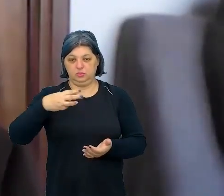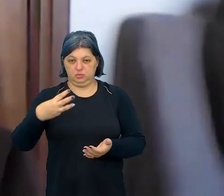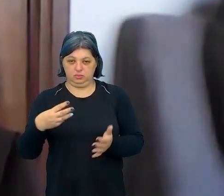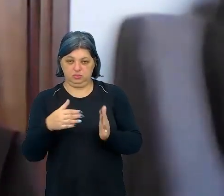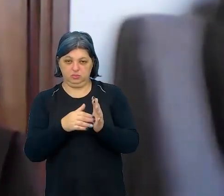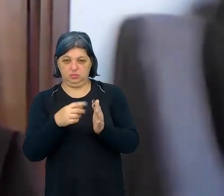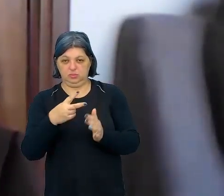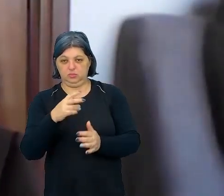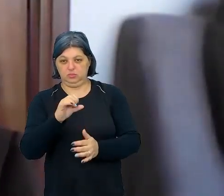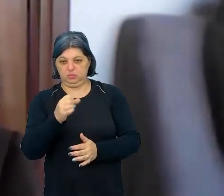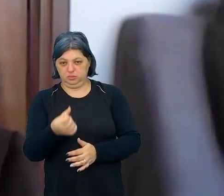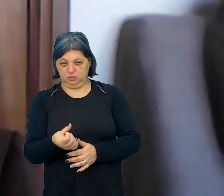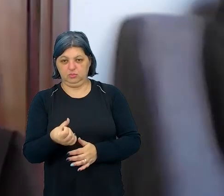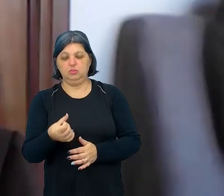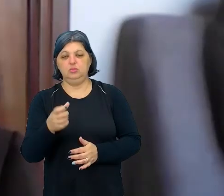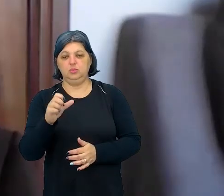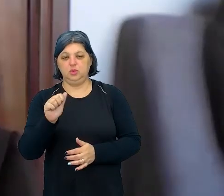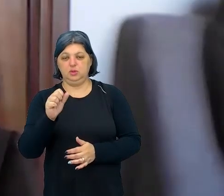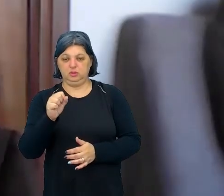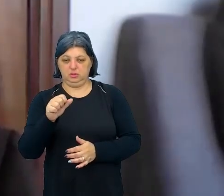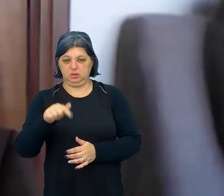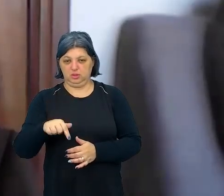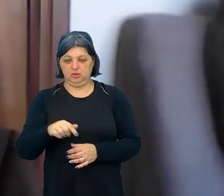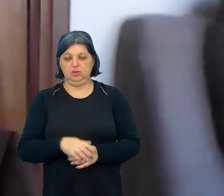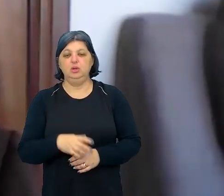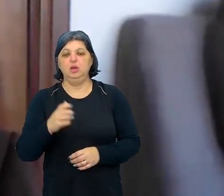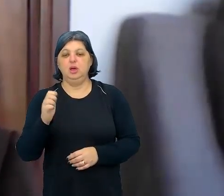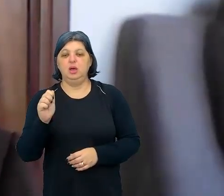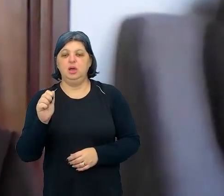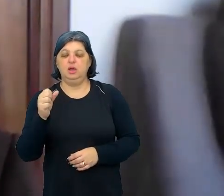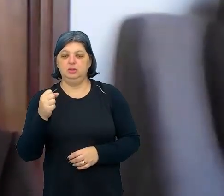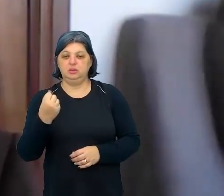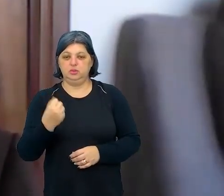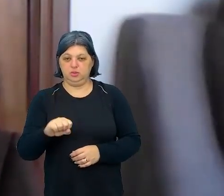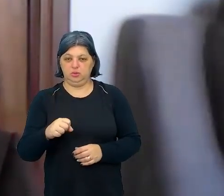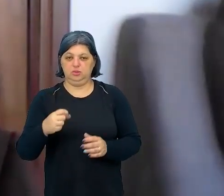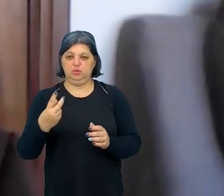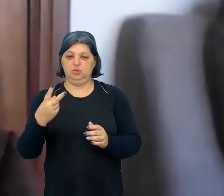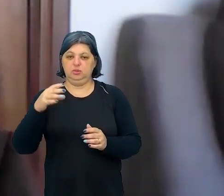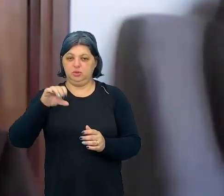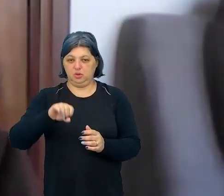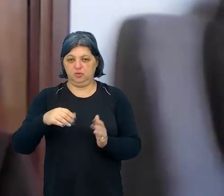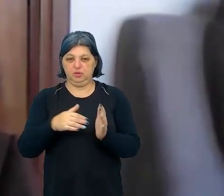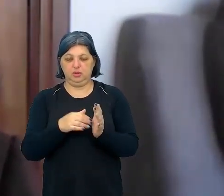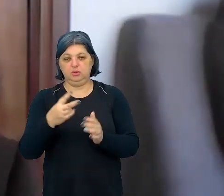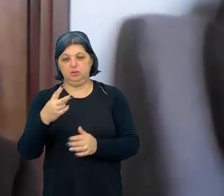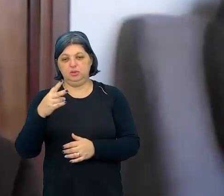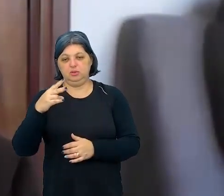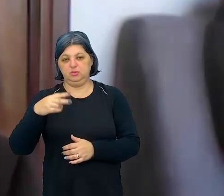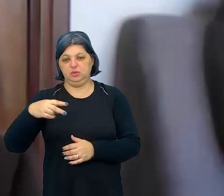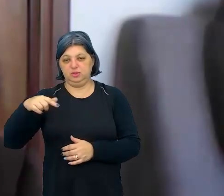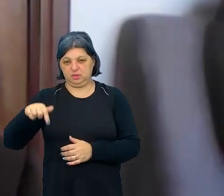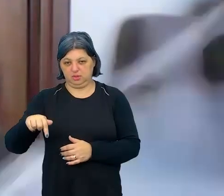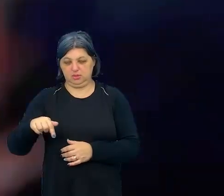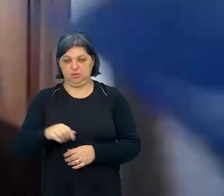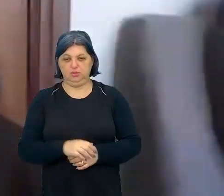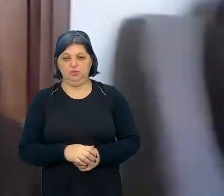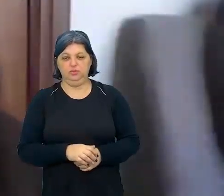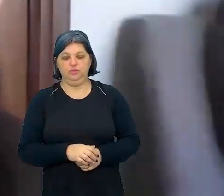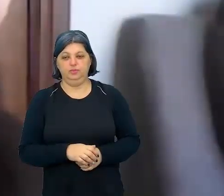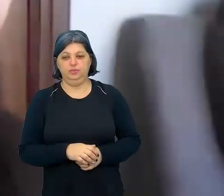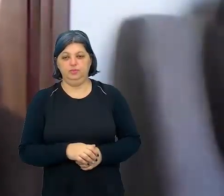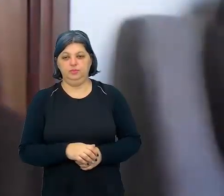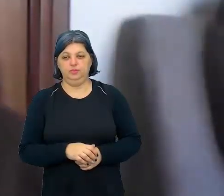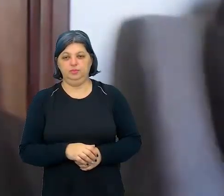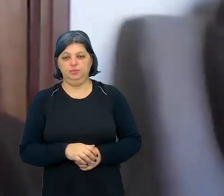193 a 206, a SA7, e a SA8, da 209 a 227. Hoje, aqui, particularmente,